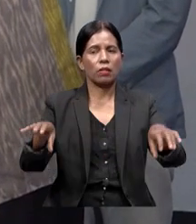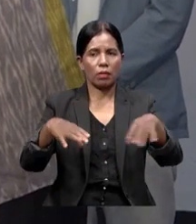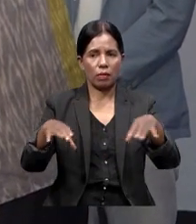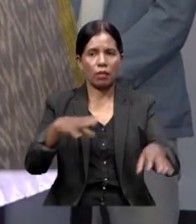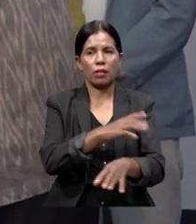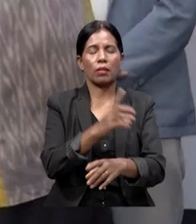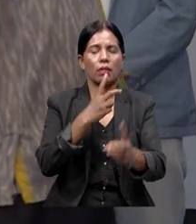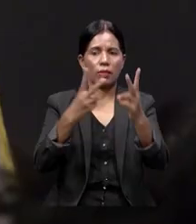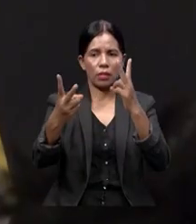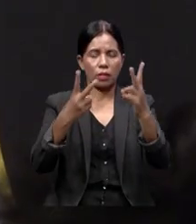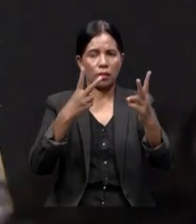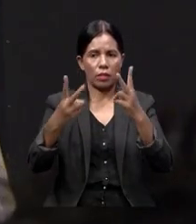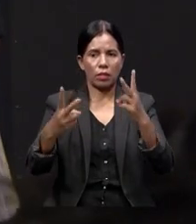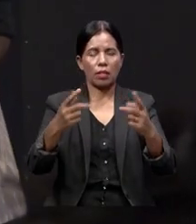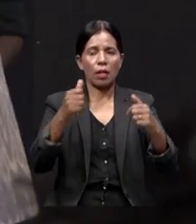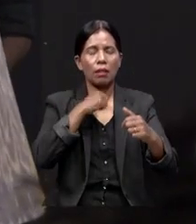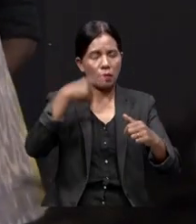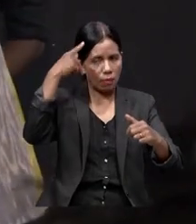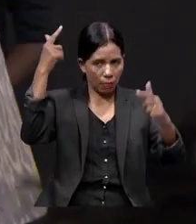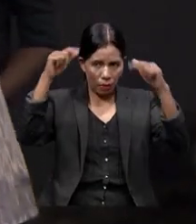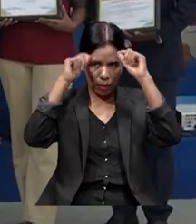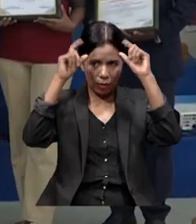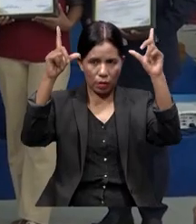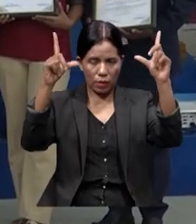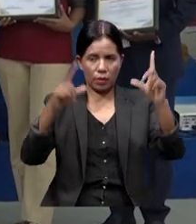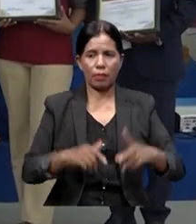durante visita pontífice a Timor-Leste. Equipa Cobertura, GMN.